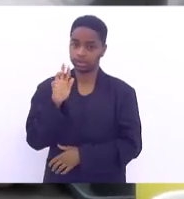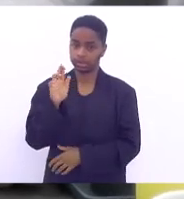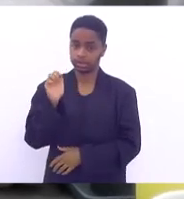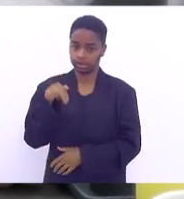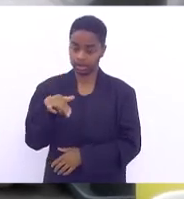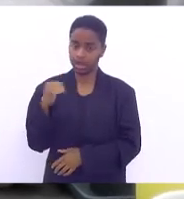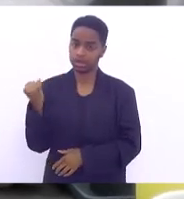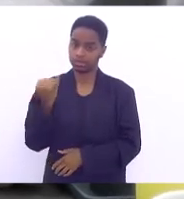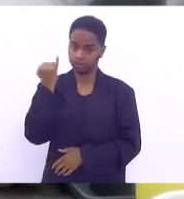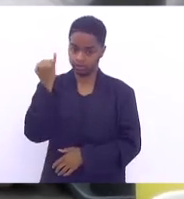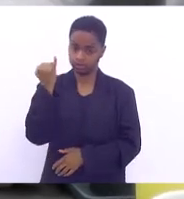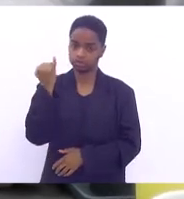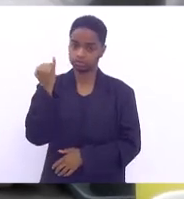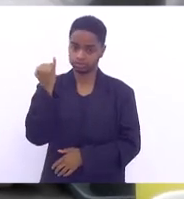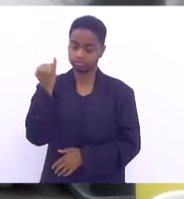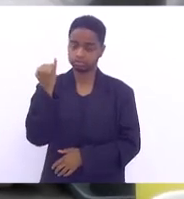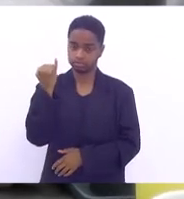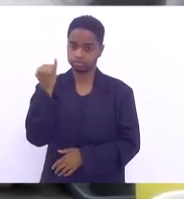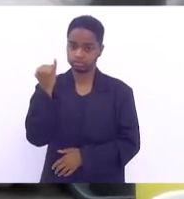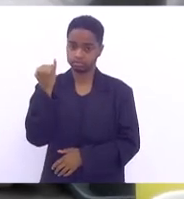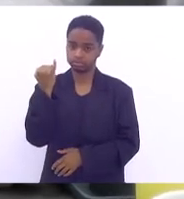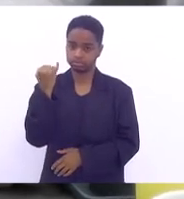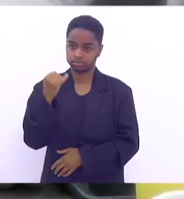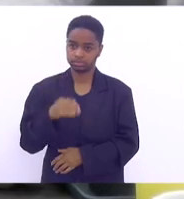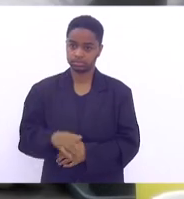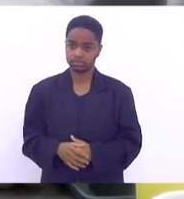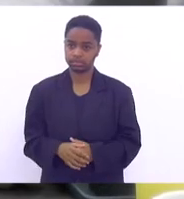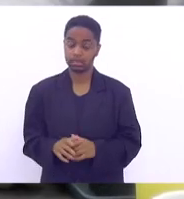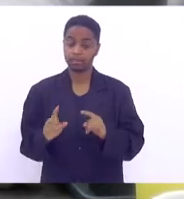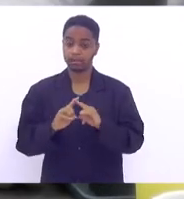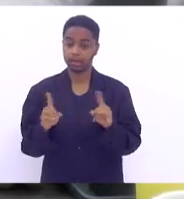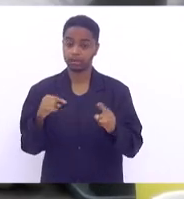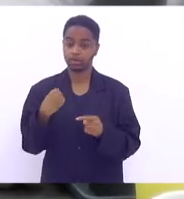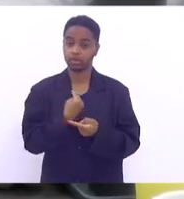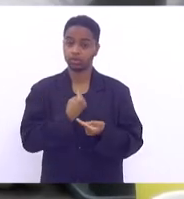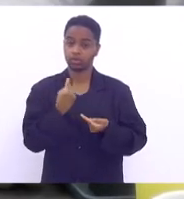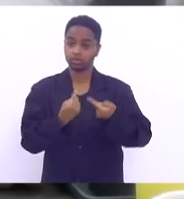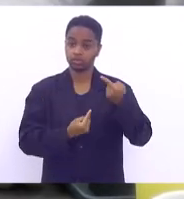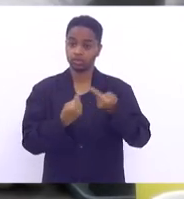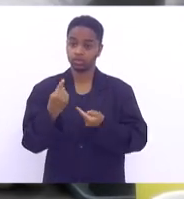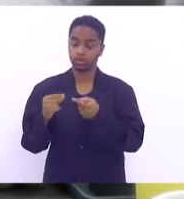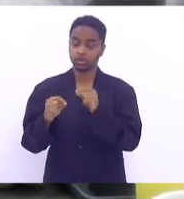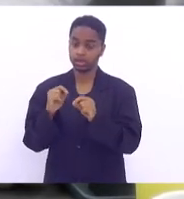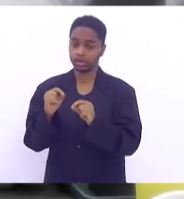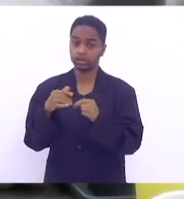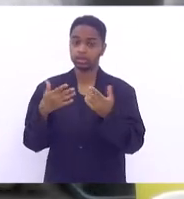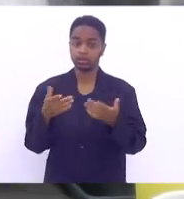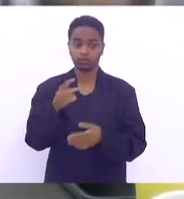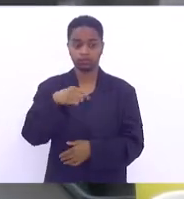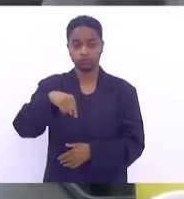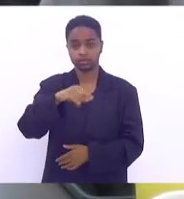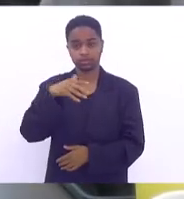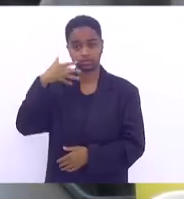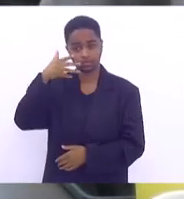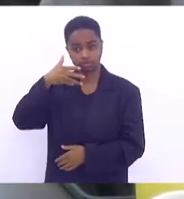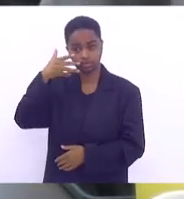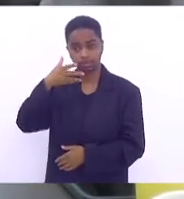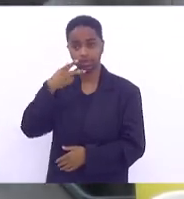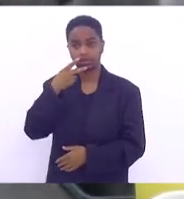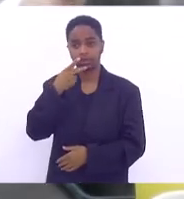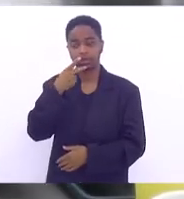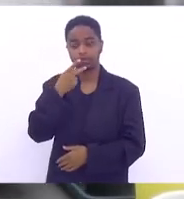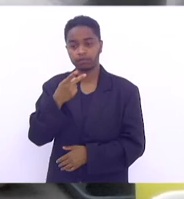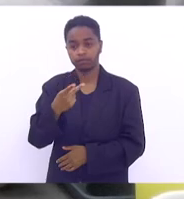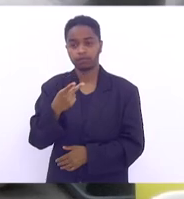importante para a categoria. O que foi levantado aqui, e aí nas falas foi colocado em